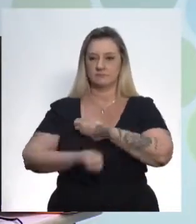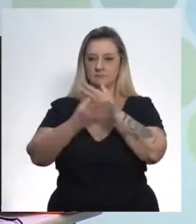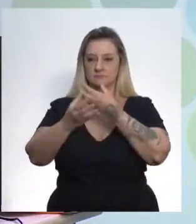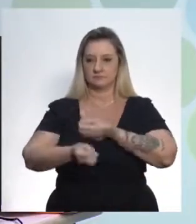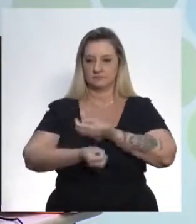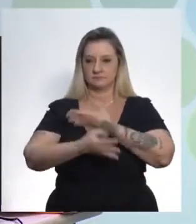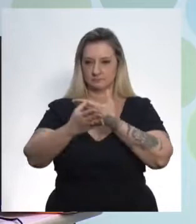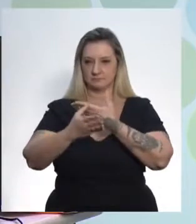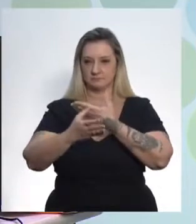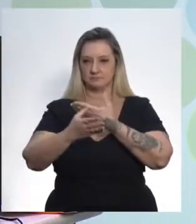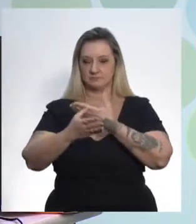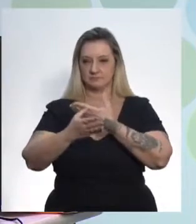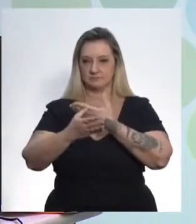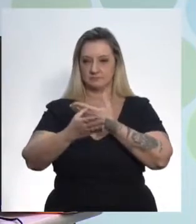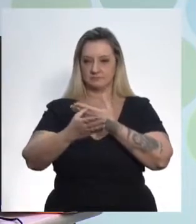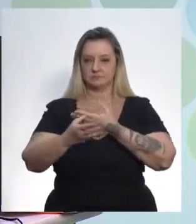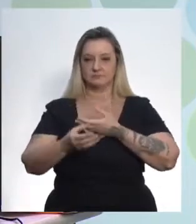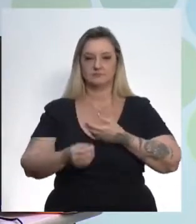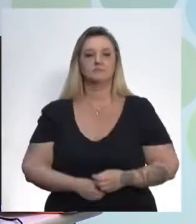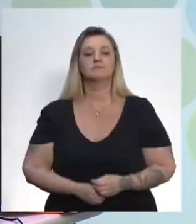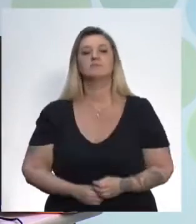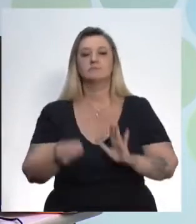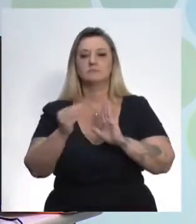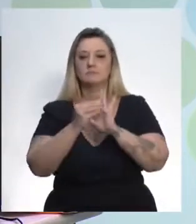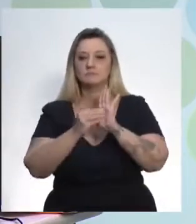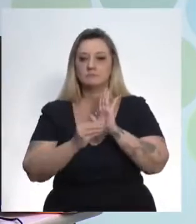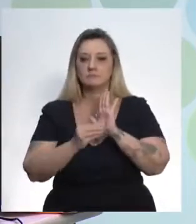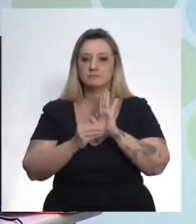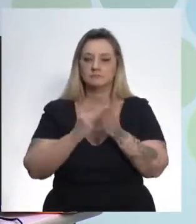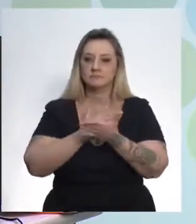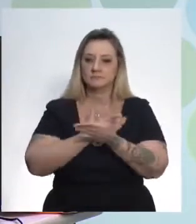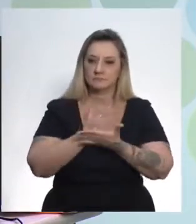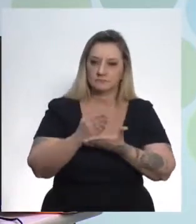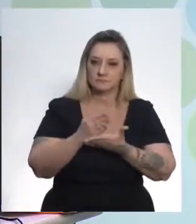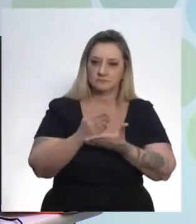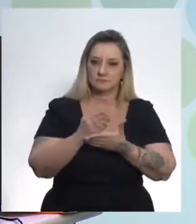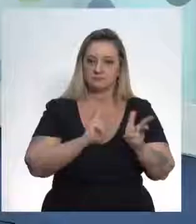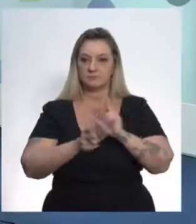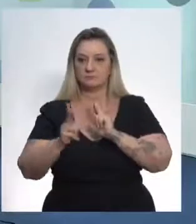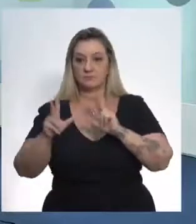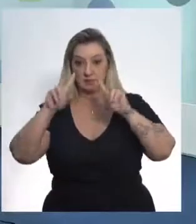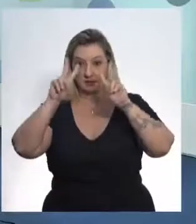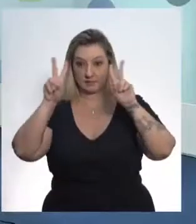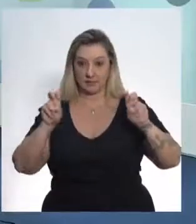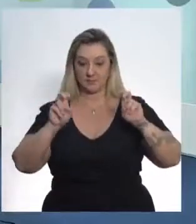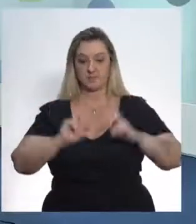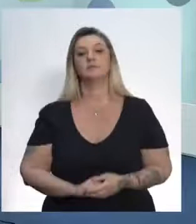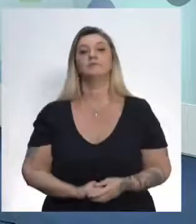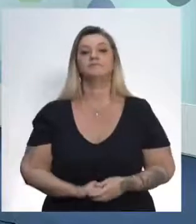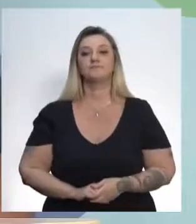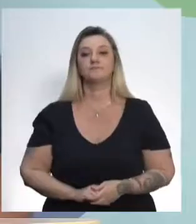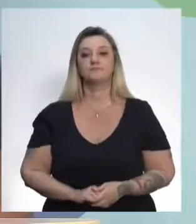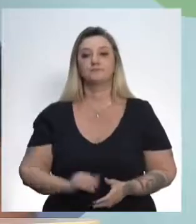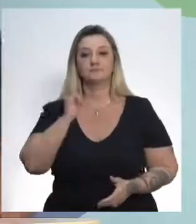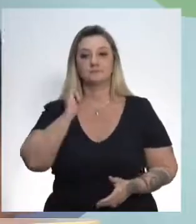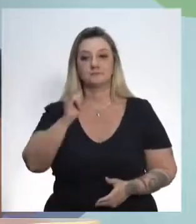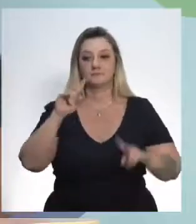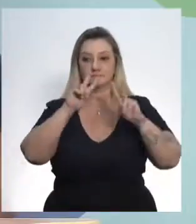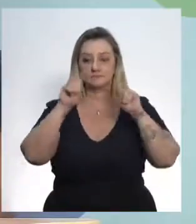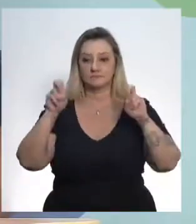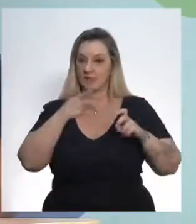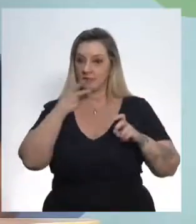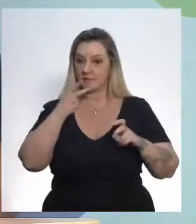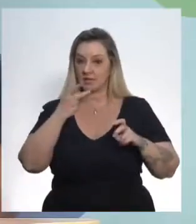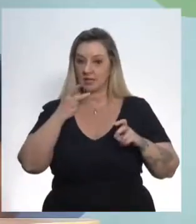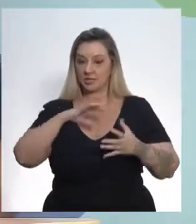informações, muitos dados, né? Então aqui é um início de conversa sobre esse tema. Lembrando que esses temas que nós